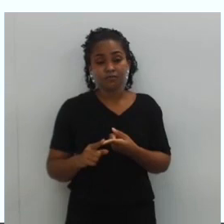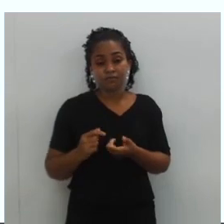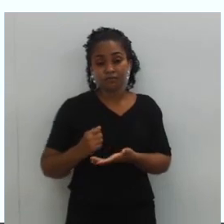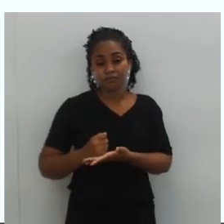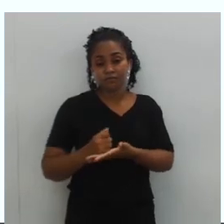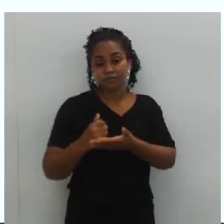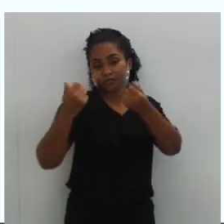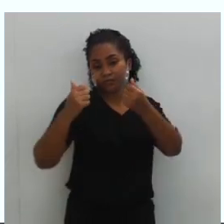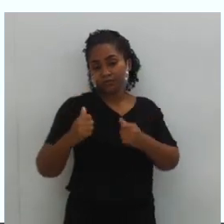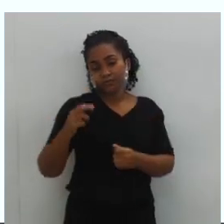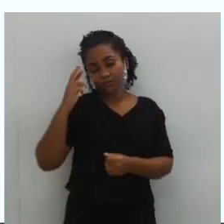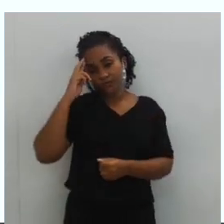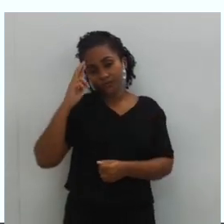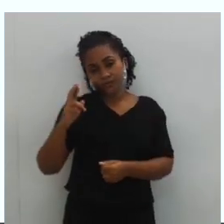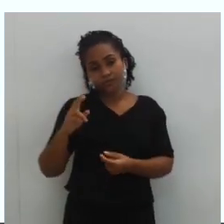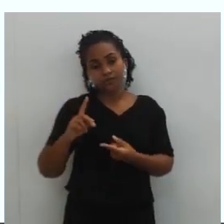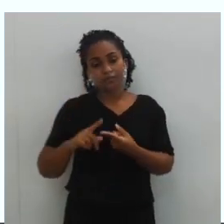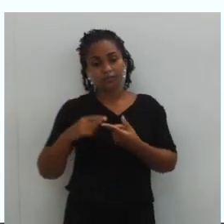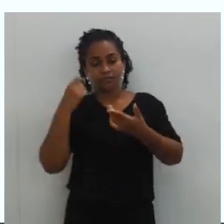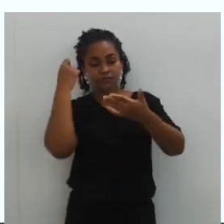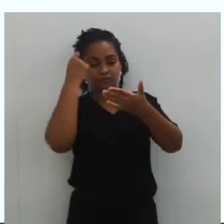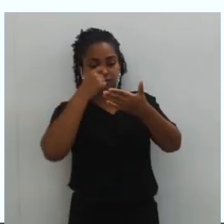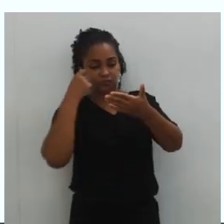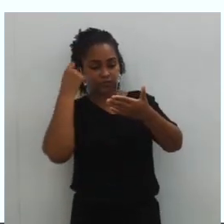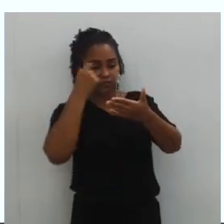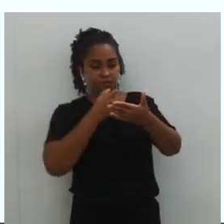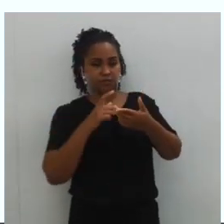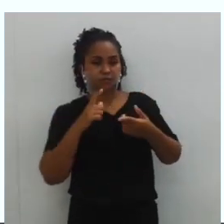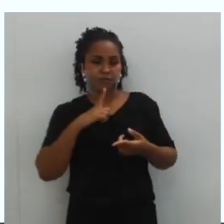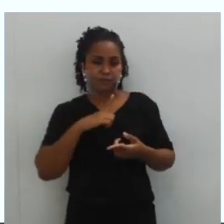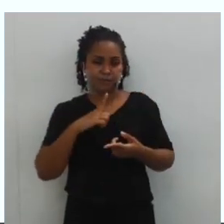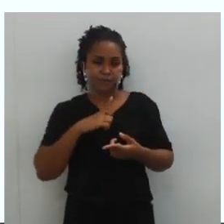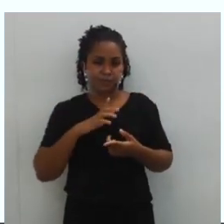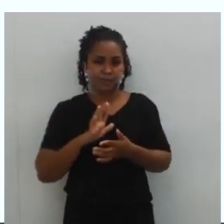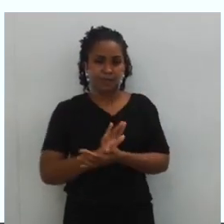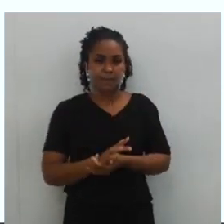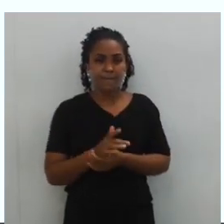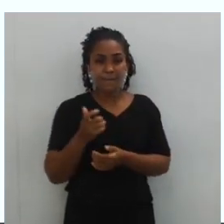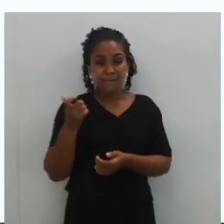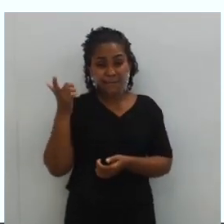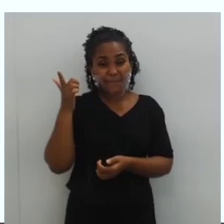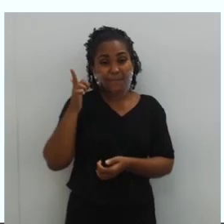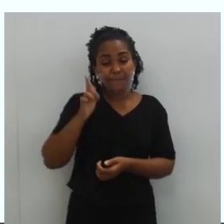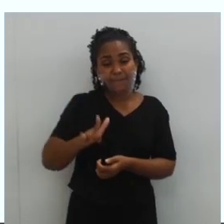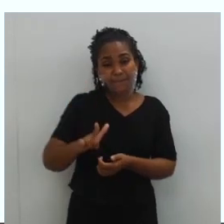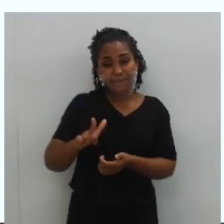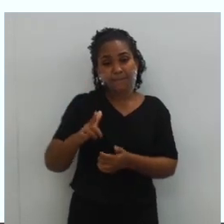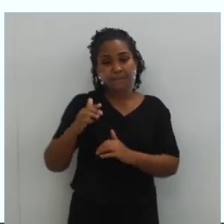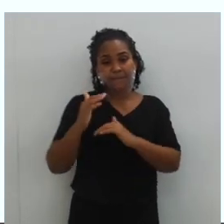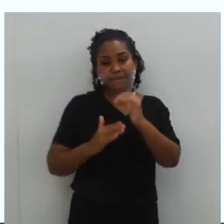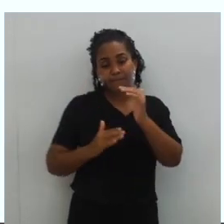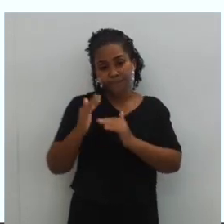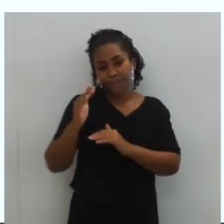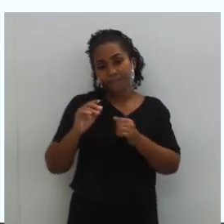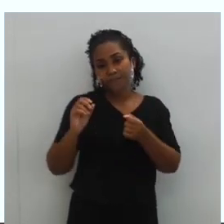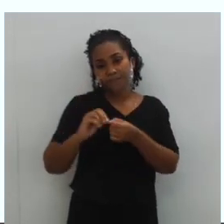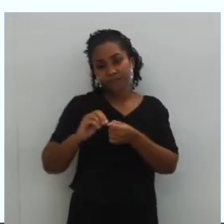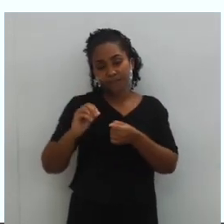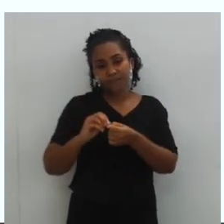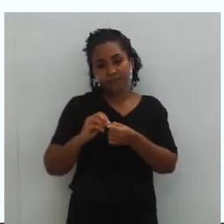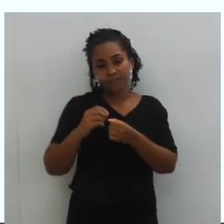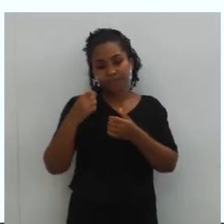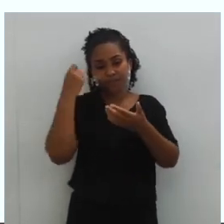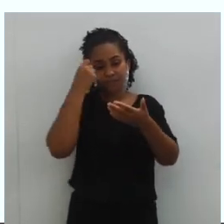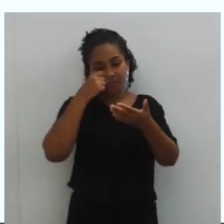né, maquiadores, né, porque ele concebe a maquiagem, mas vai ter o profissional, né, que vai fazer a maquiagem